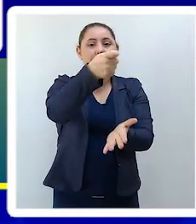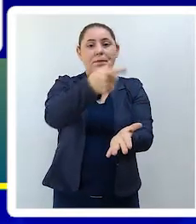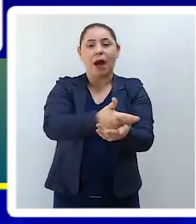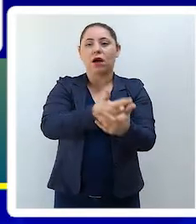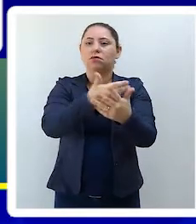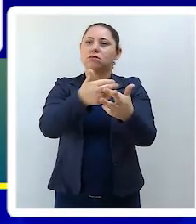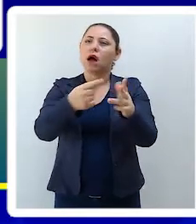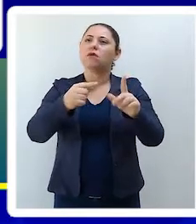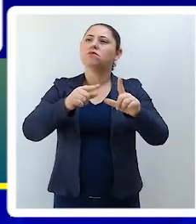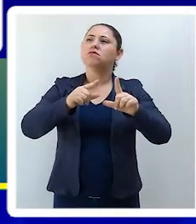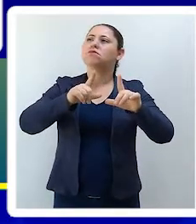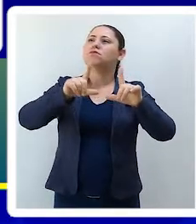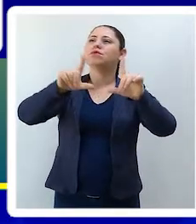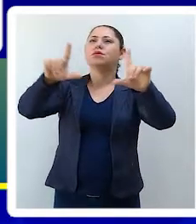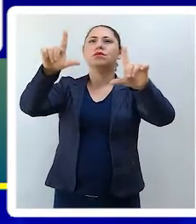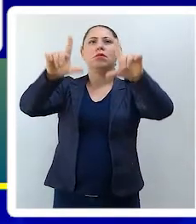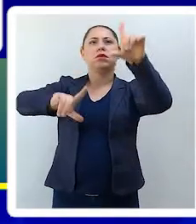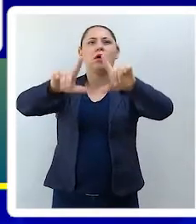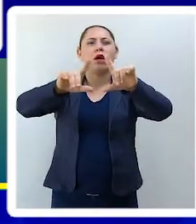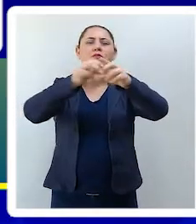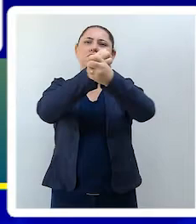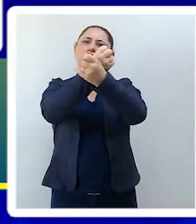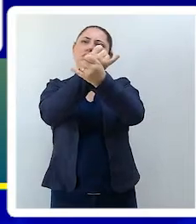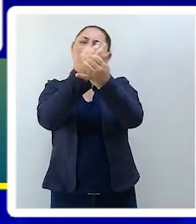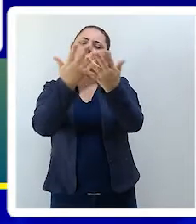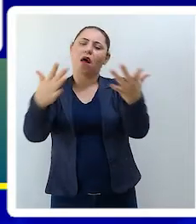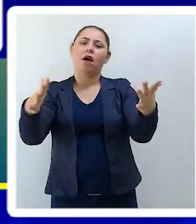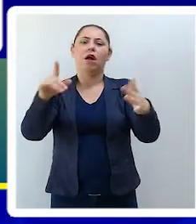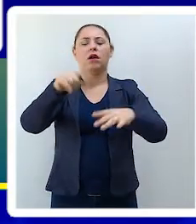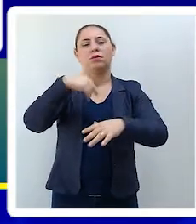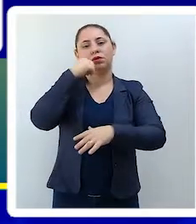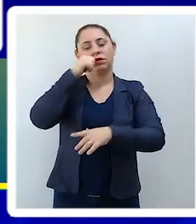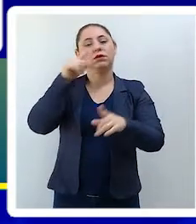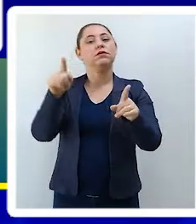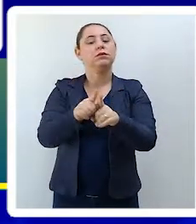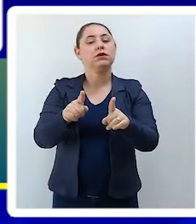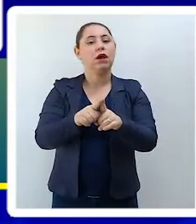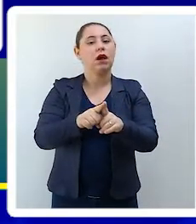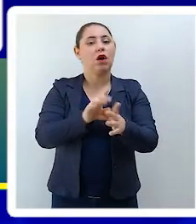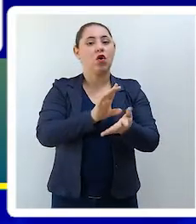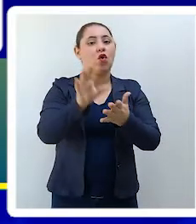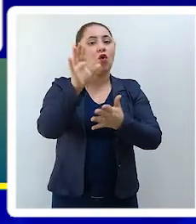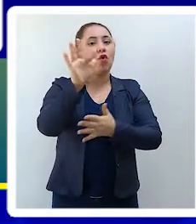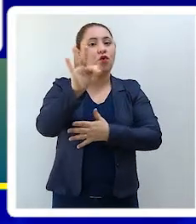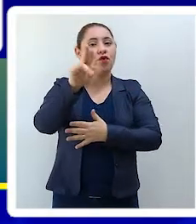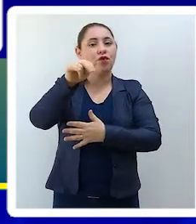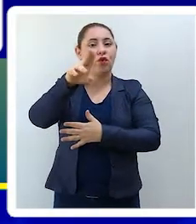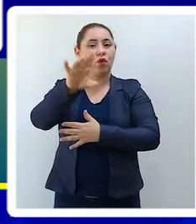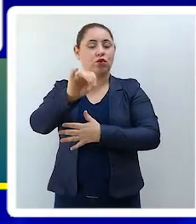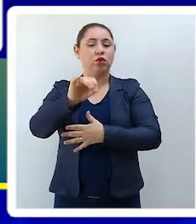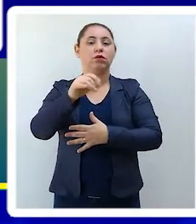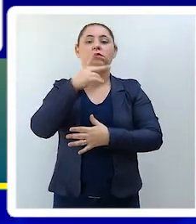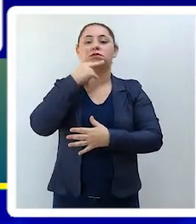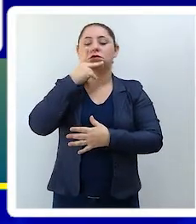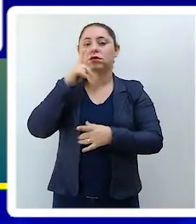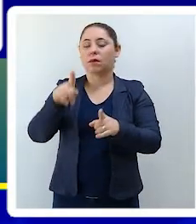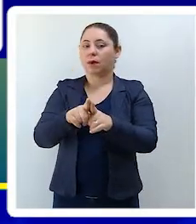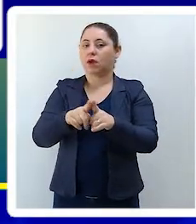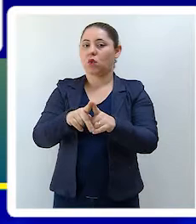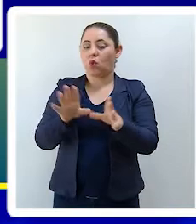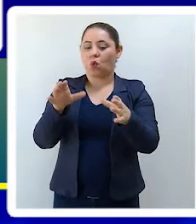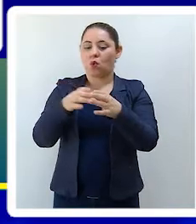financiamento de campanhas de mulheres e também para a destinação do fundo partidário, para que os partidos